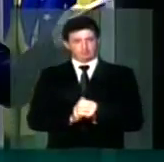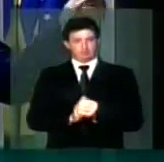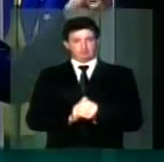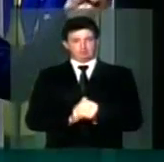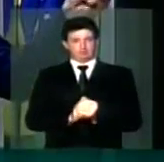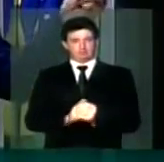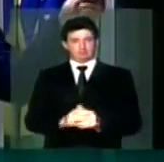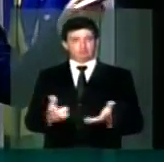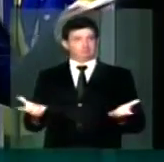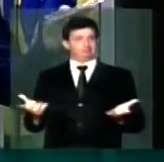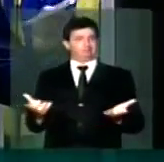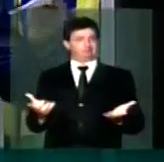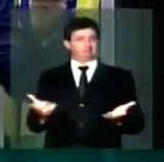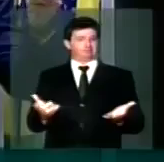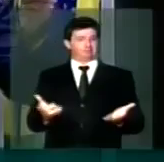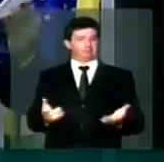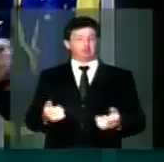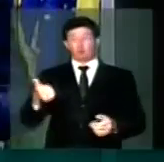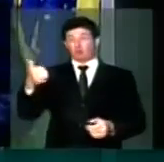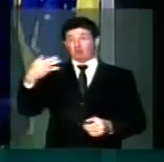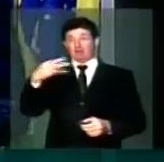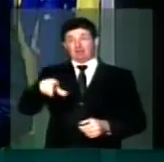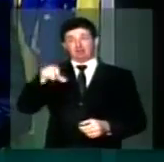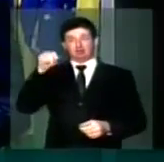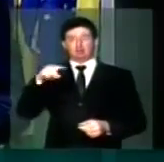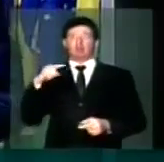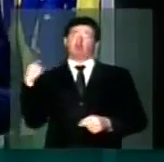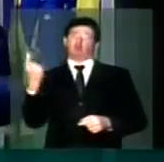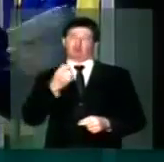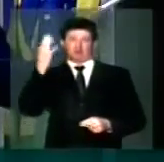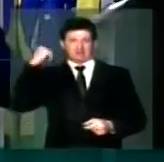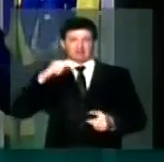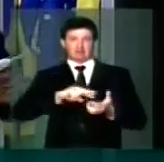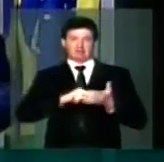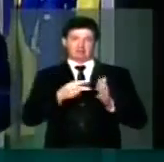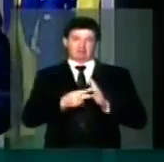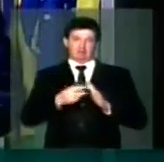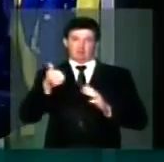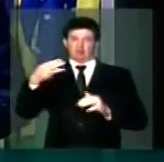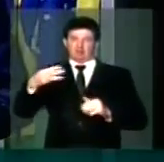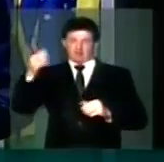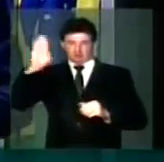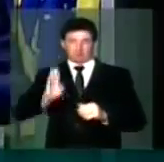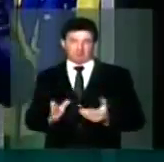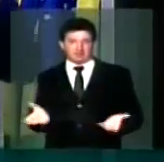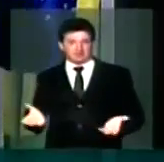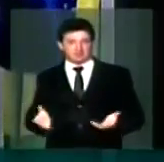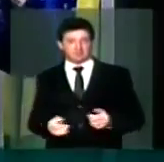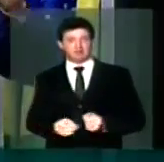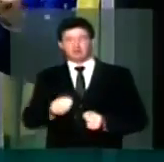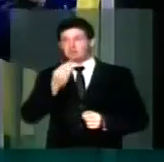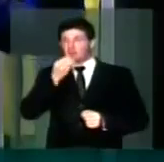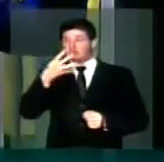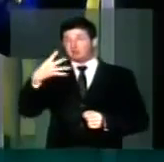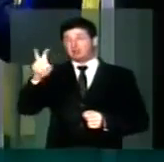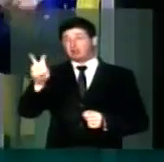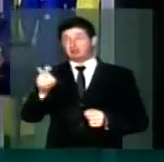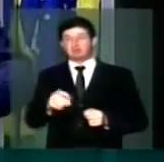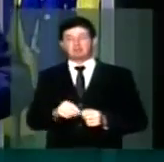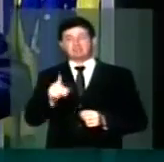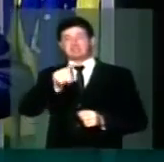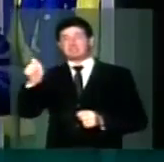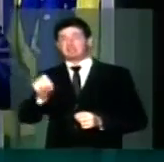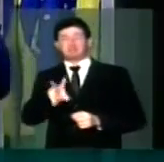do número escolhido, do 13, porque todos nós sabemos o que significou para o país. Podia ser 45,